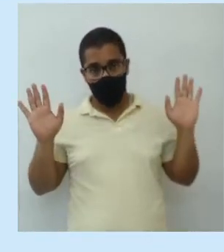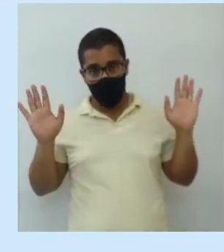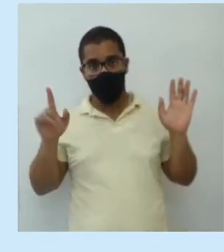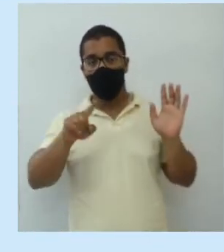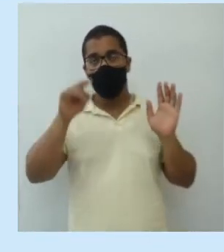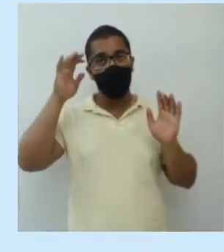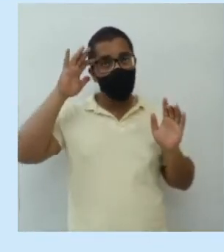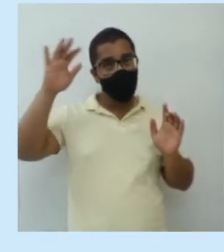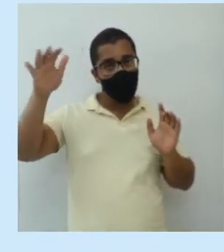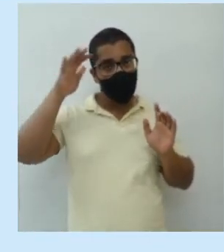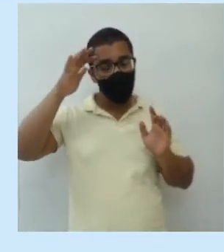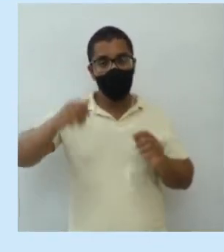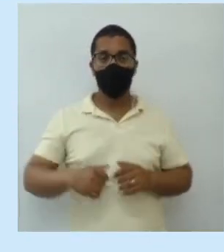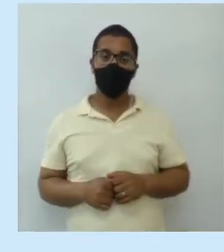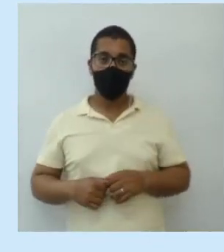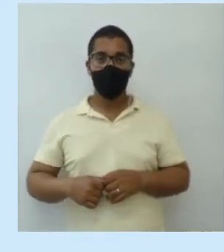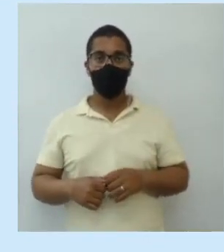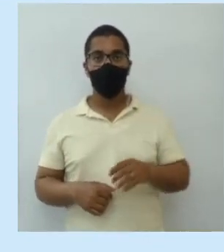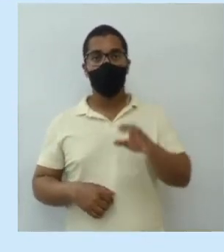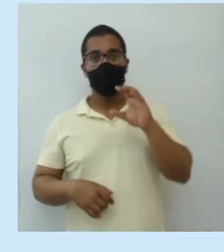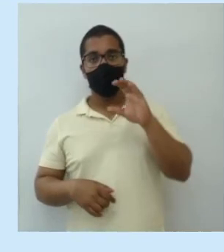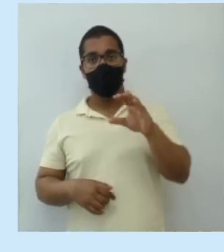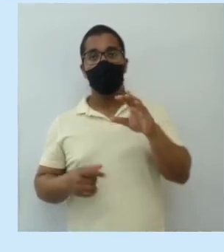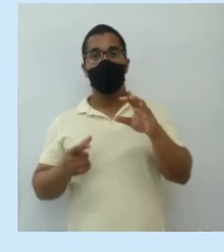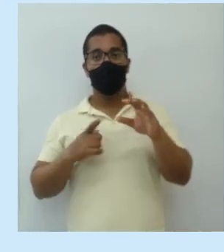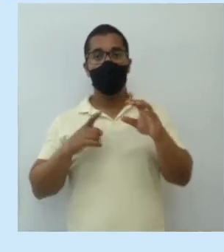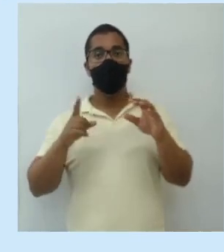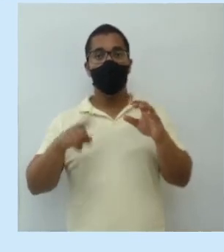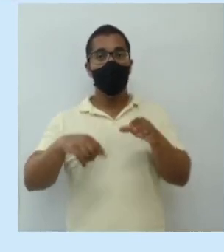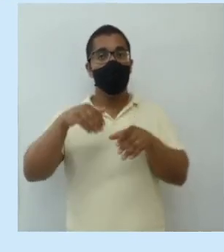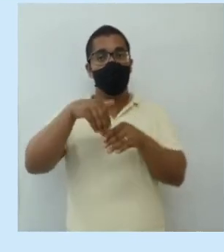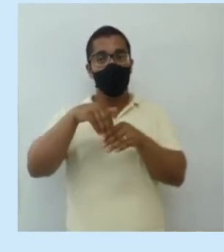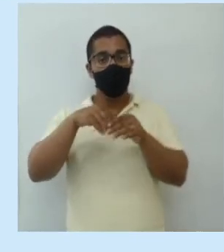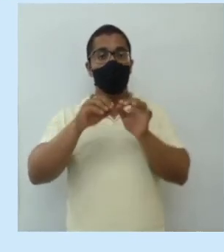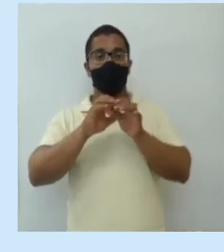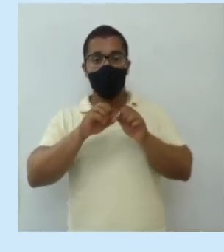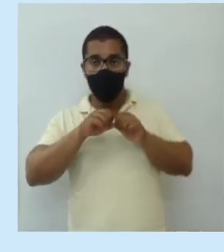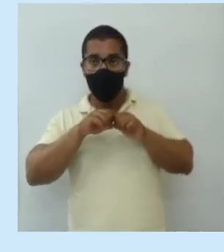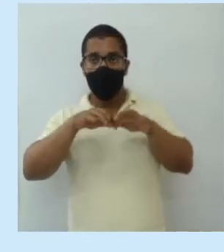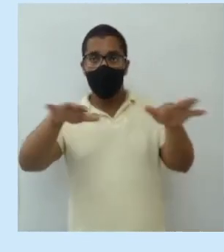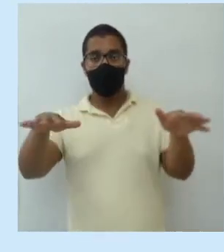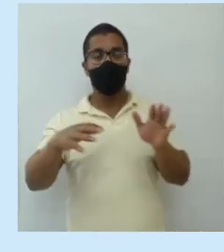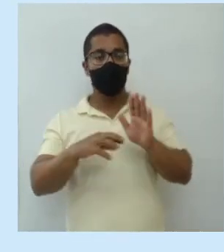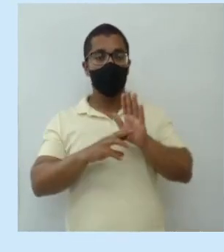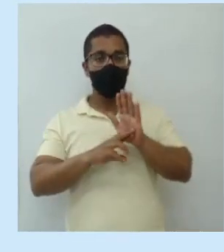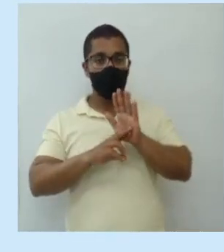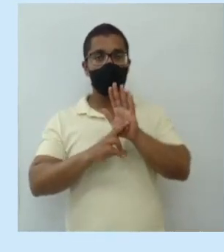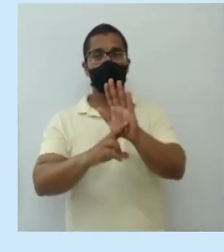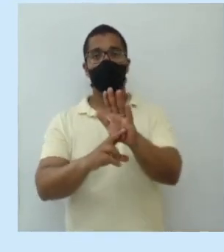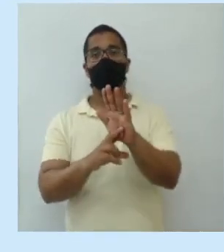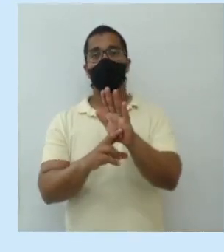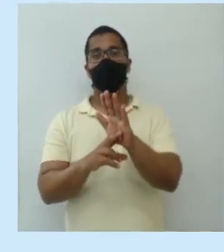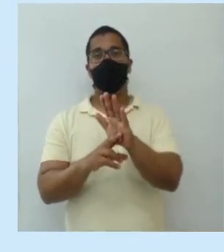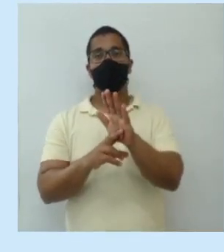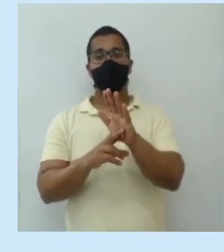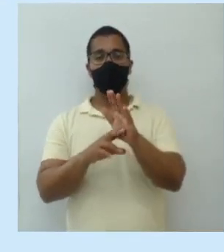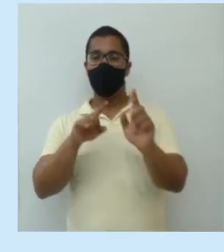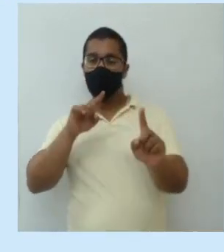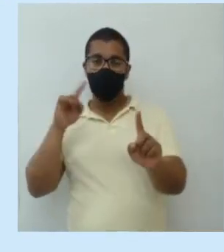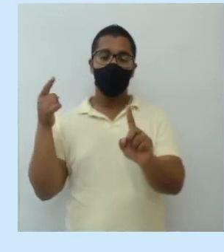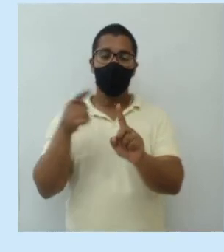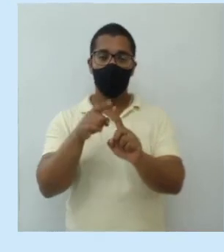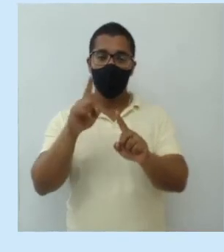para vocês pensarem. Letra C, difundir a democracia representativa como objetivo fundamental da